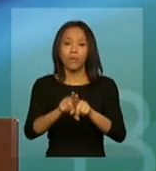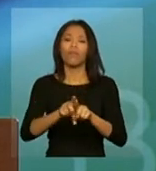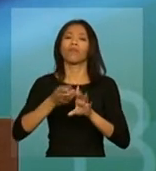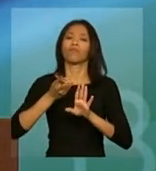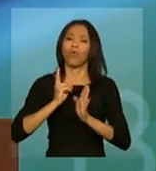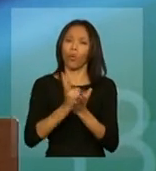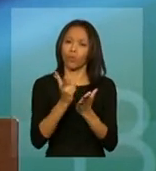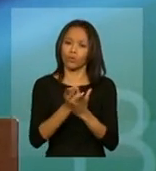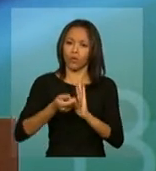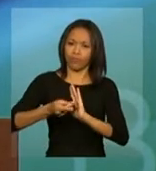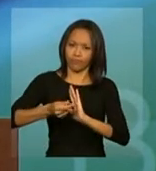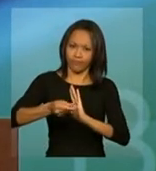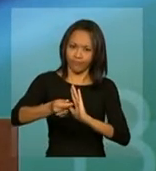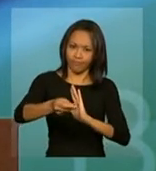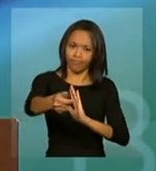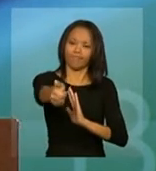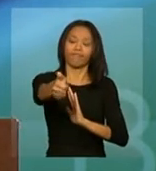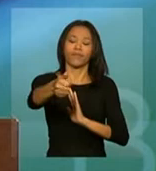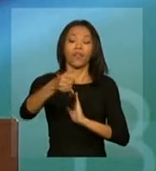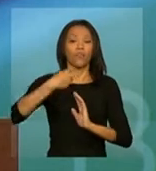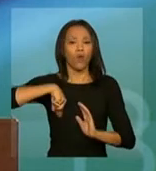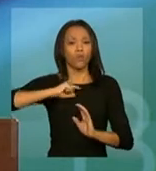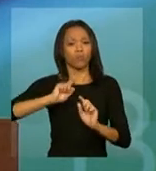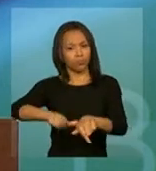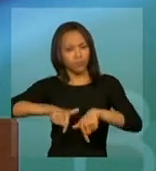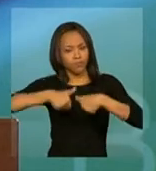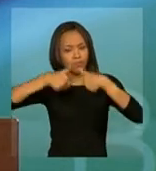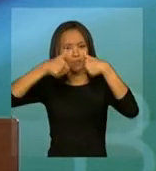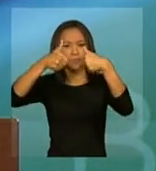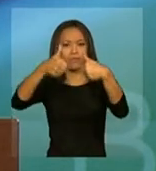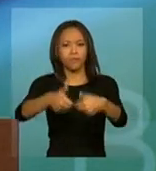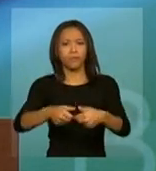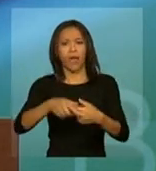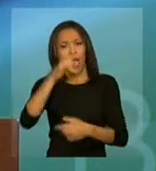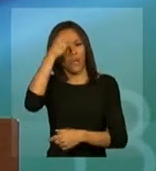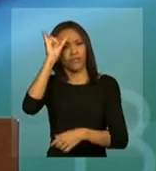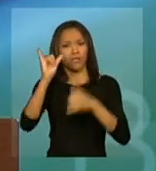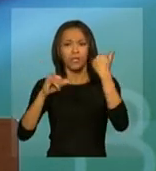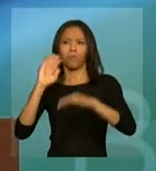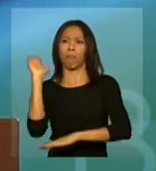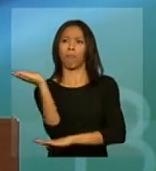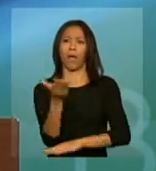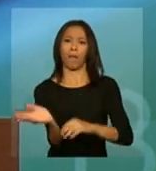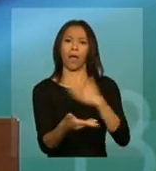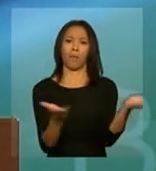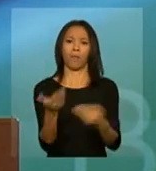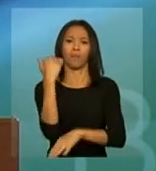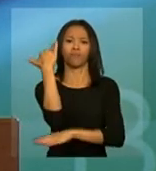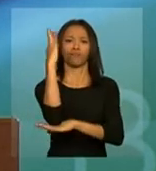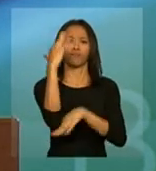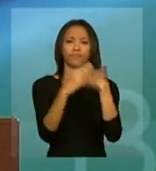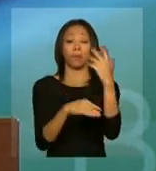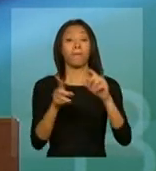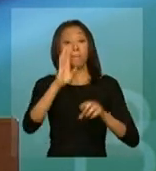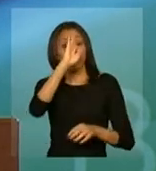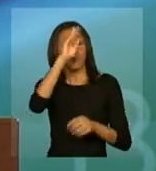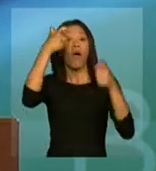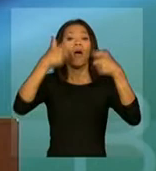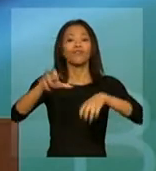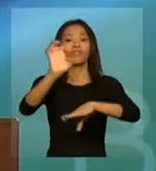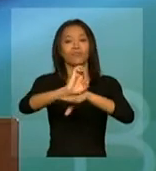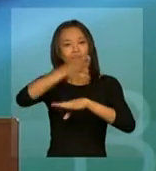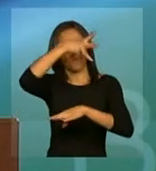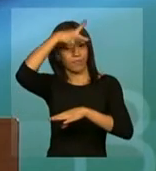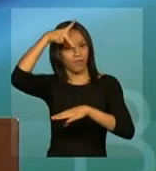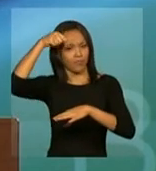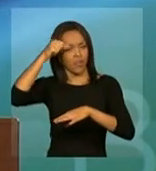sustentável. Continuamos empenhados na redução substancial do desmatamento, especialmente da região amazônica. Vamos cumprir, antes